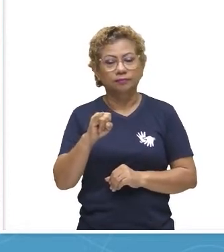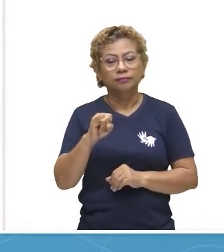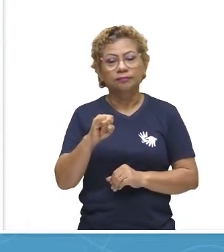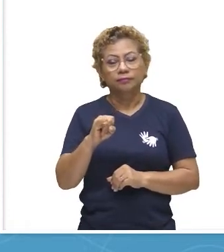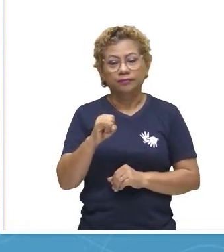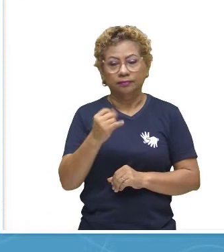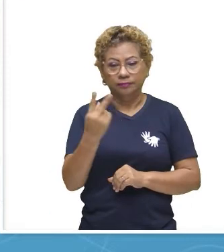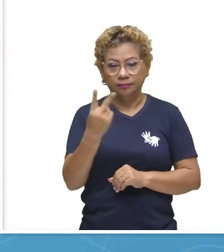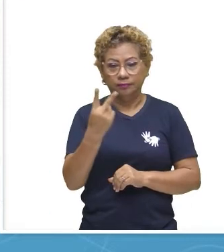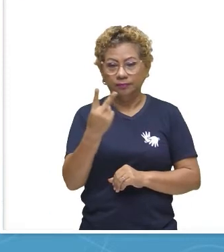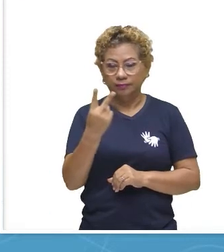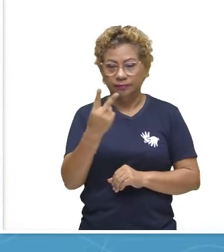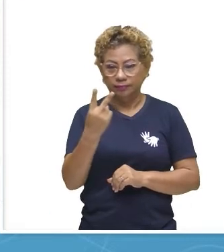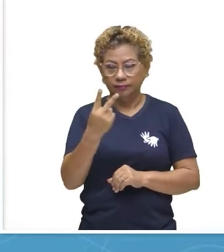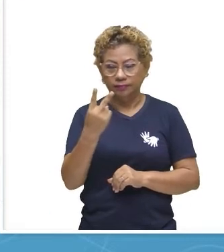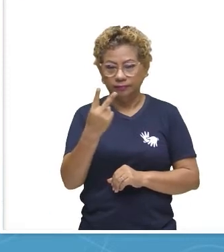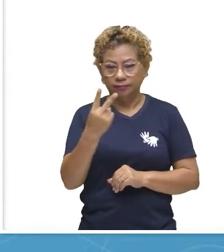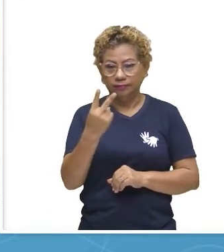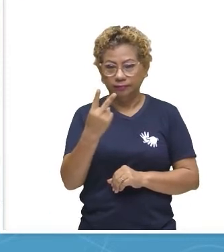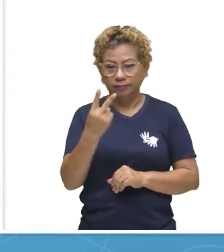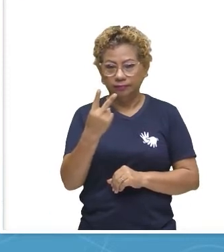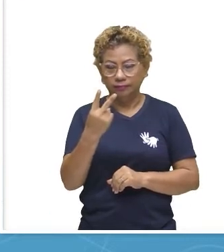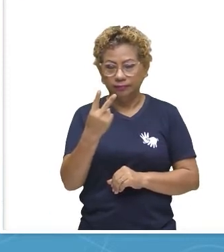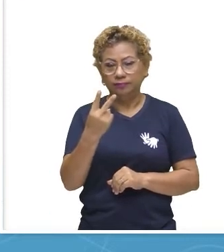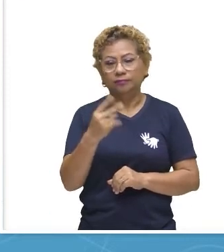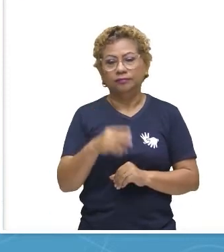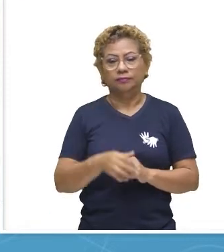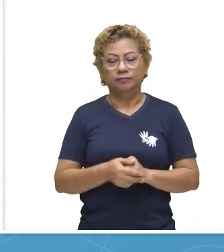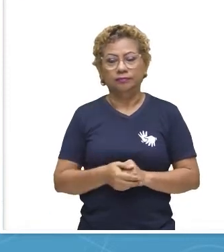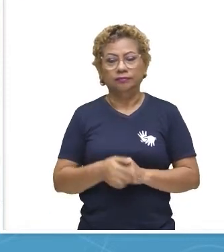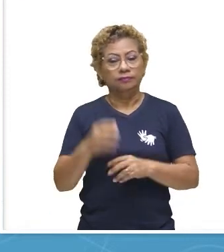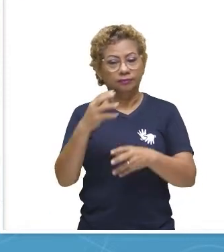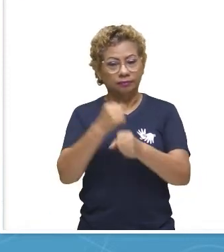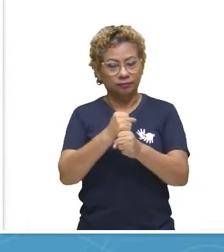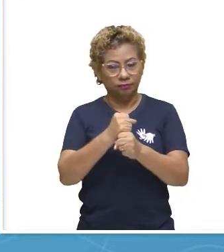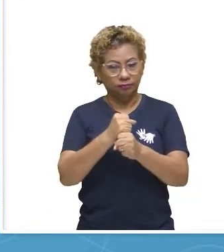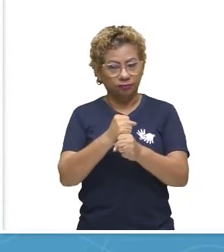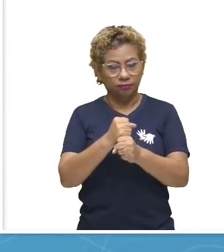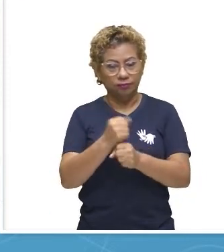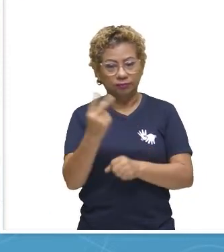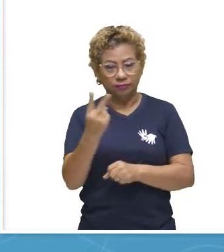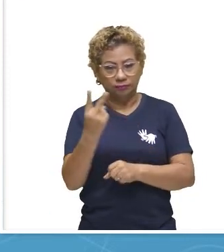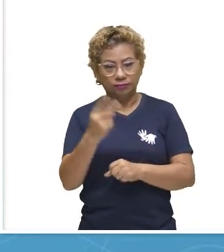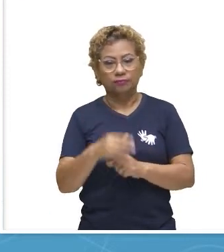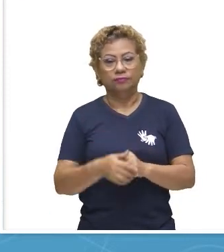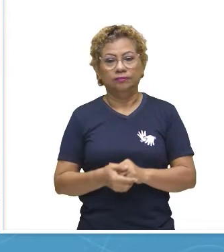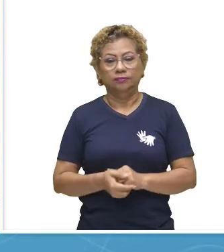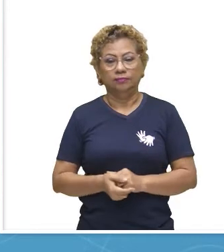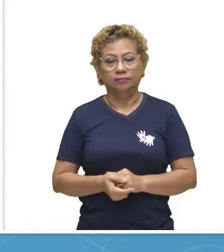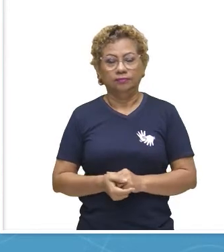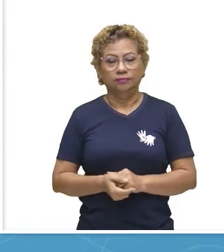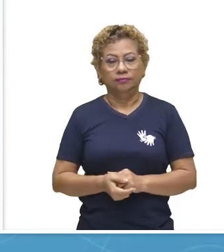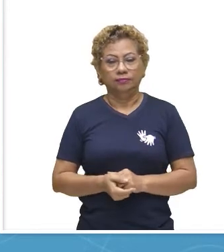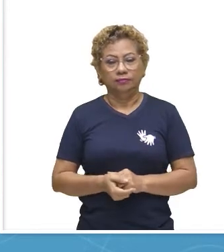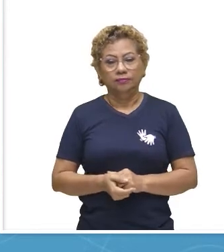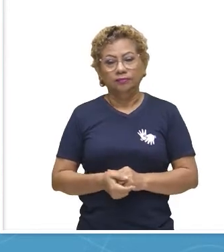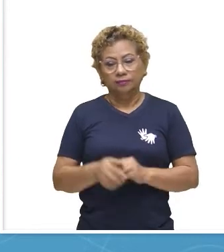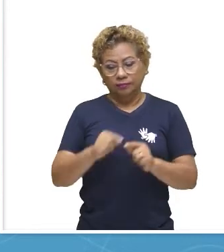esses 2 ângulos, a medida deles, né? Se eu somar a medida de um